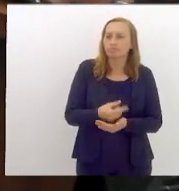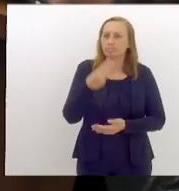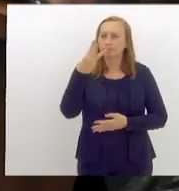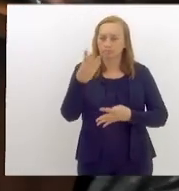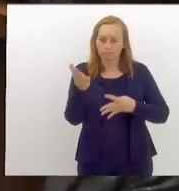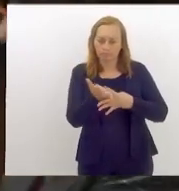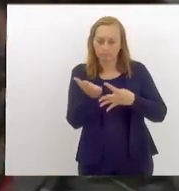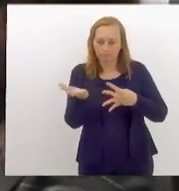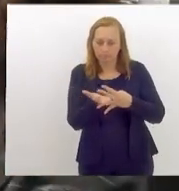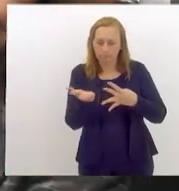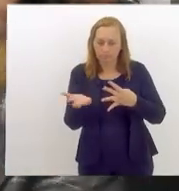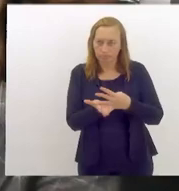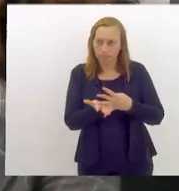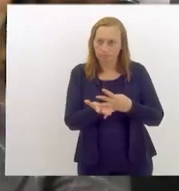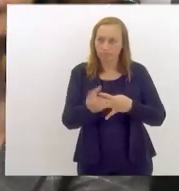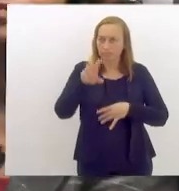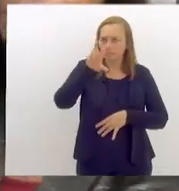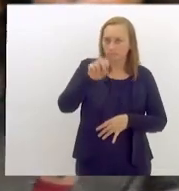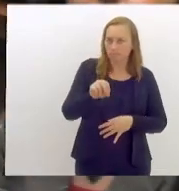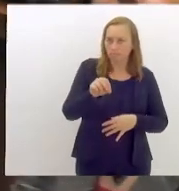três etapas 50%